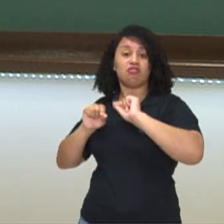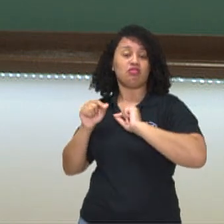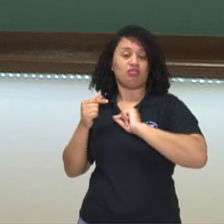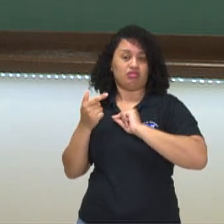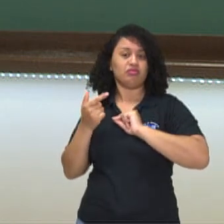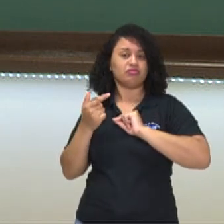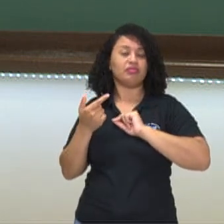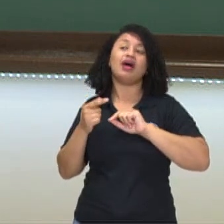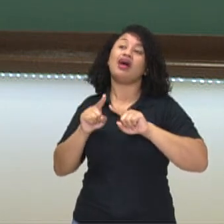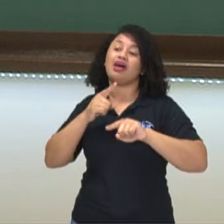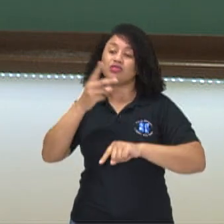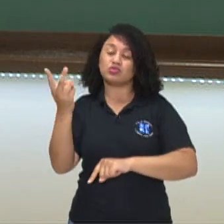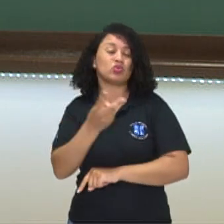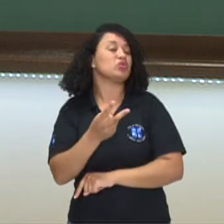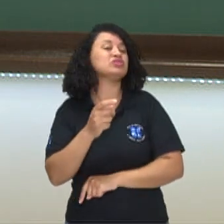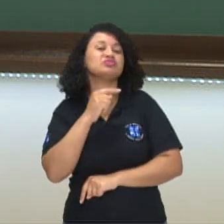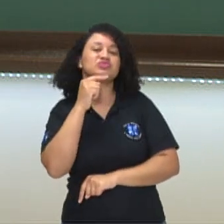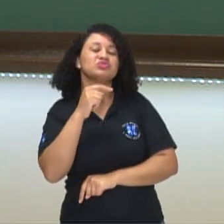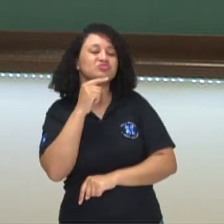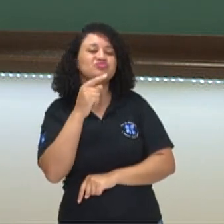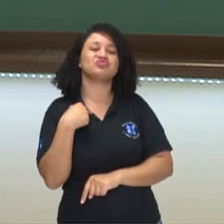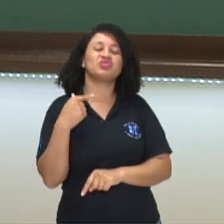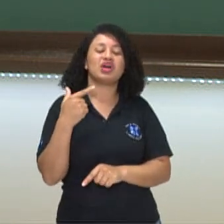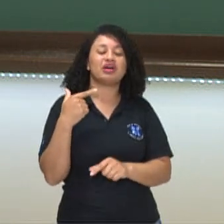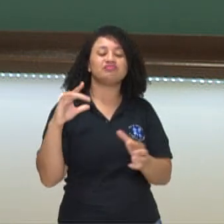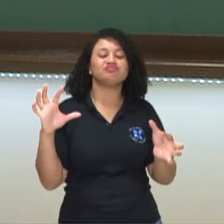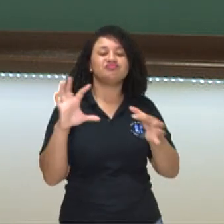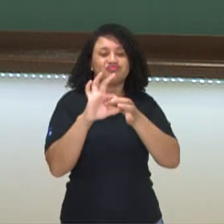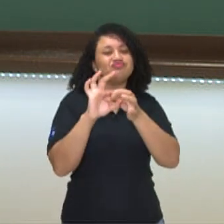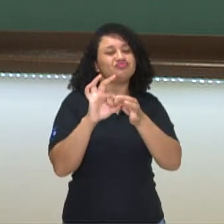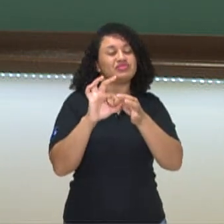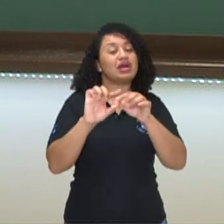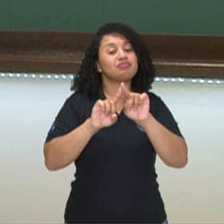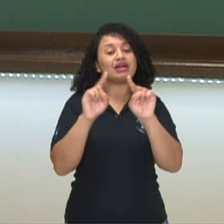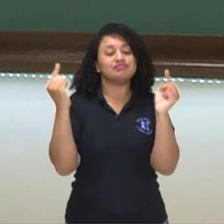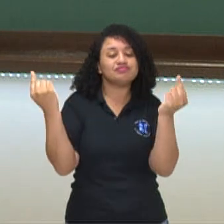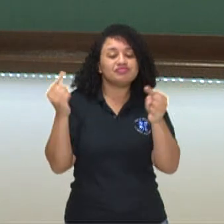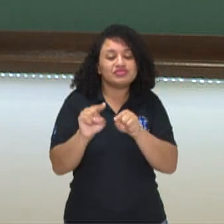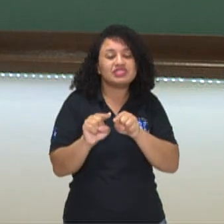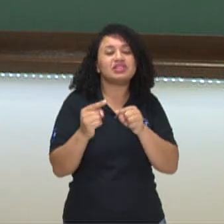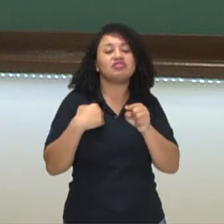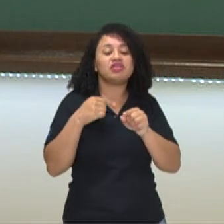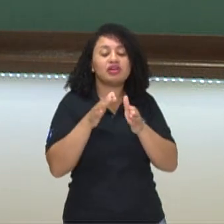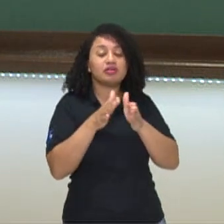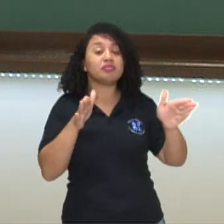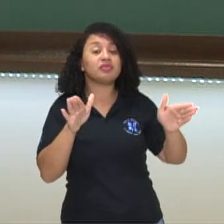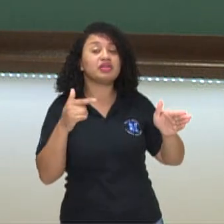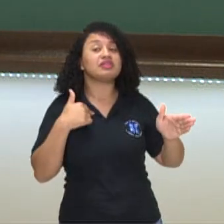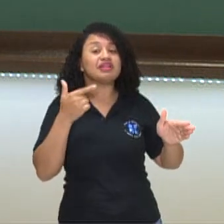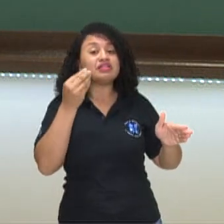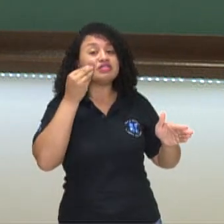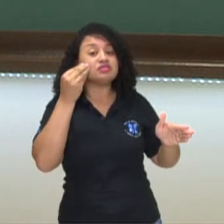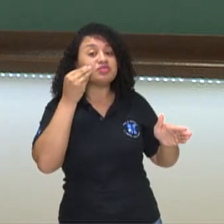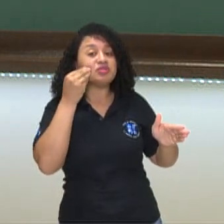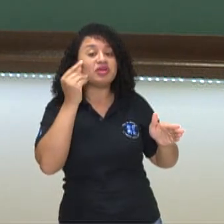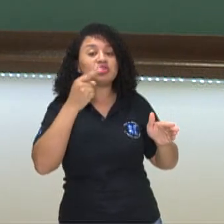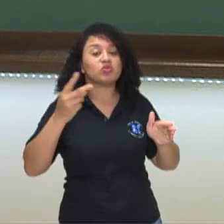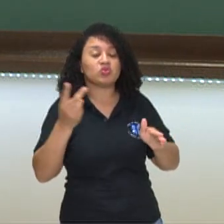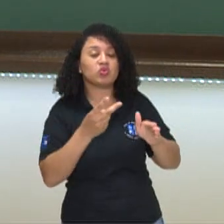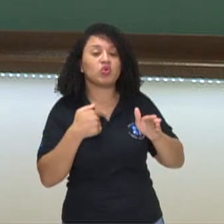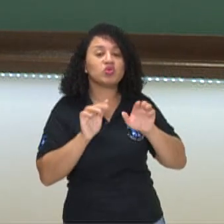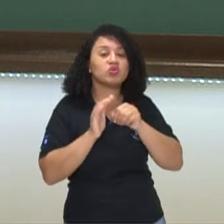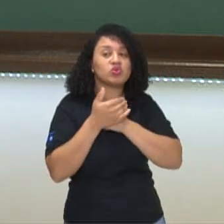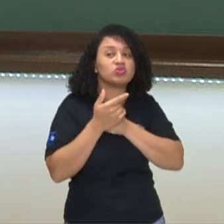podendo viver esse amor, eles, né, desafiam, né, o seu tempo, o seu período, e eles vão, então, escondidos